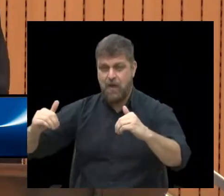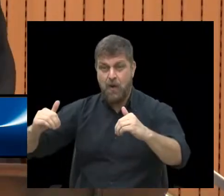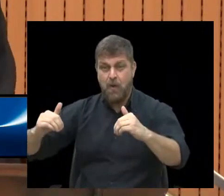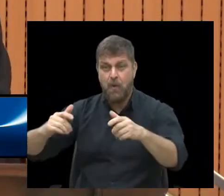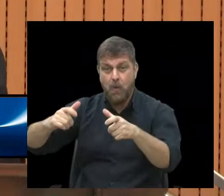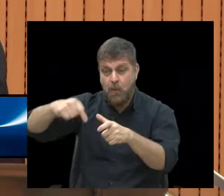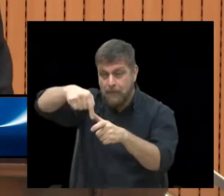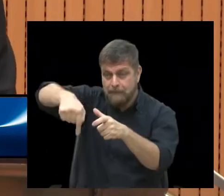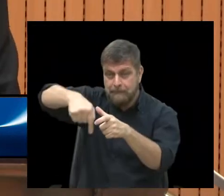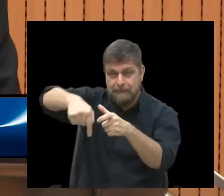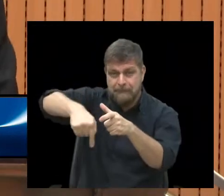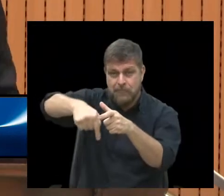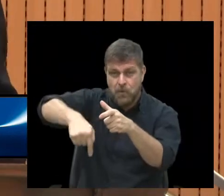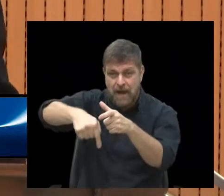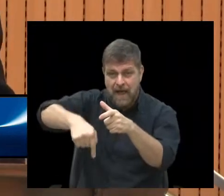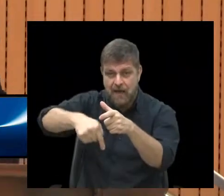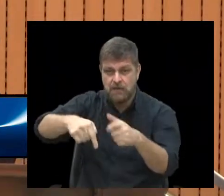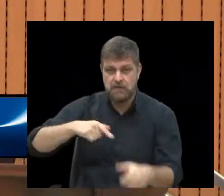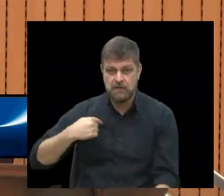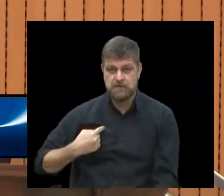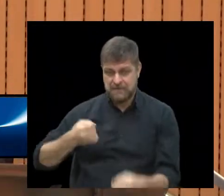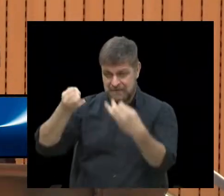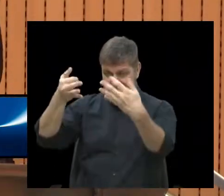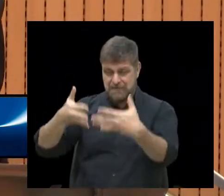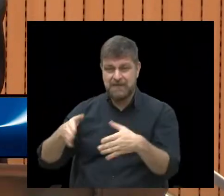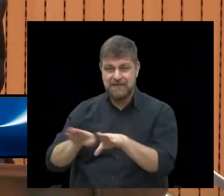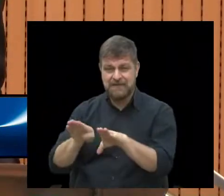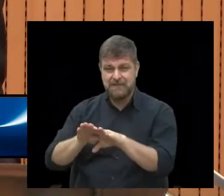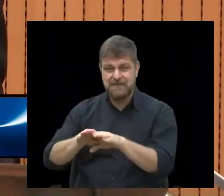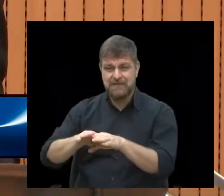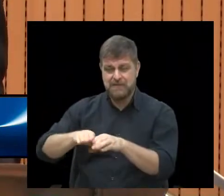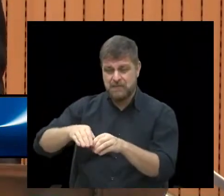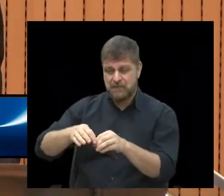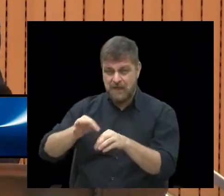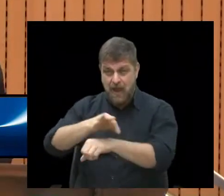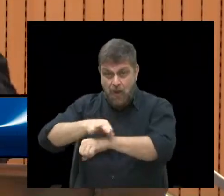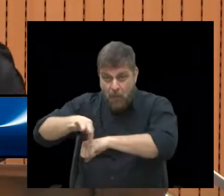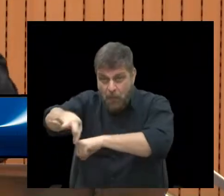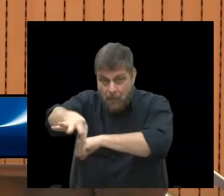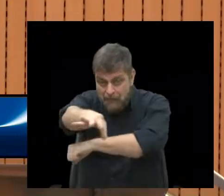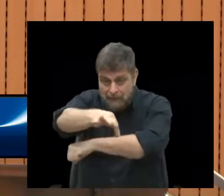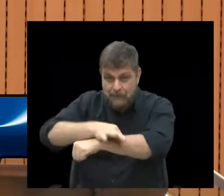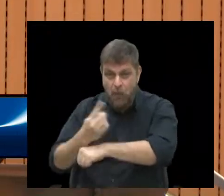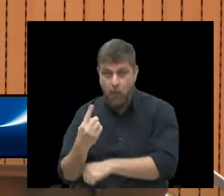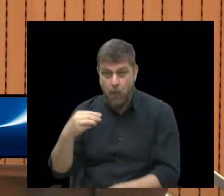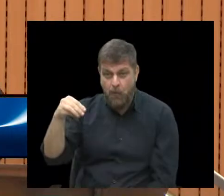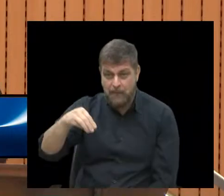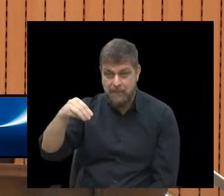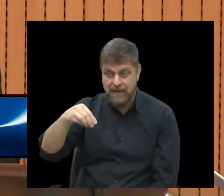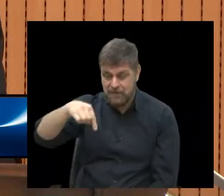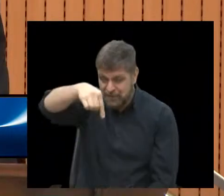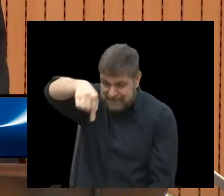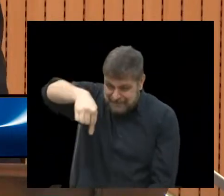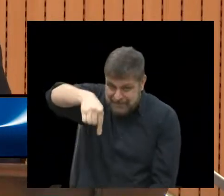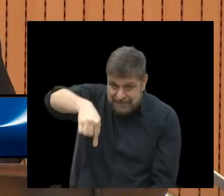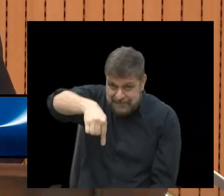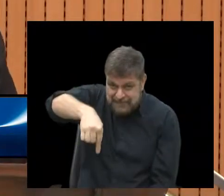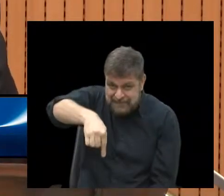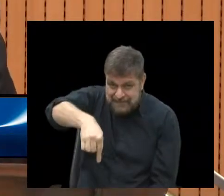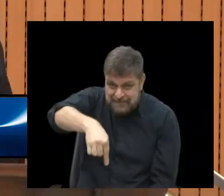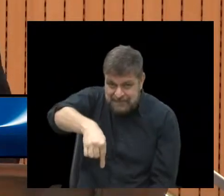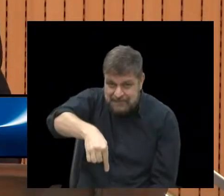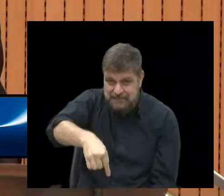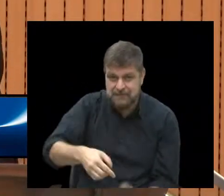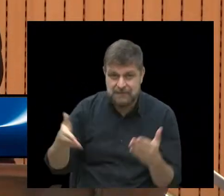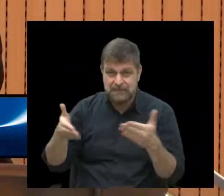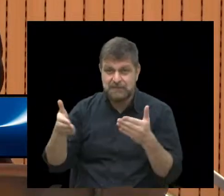assim, parece que é uma coisa tranquila, mas nós estamos falando de uma vala que tem mais de 1 metro de largura e tem mais de 1 metro de profundidade e que